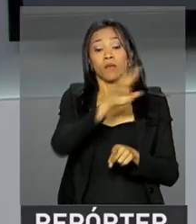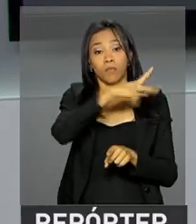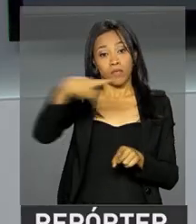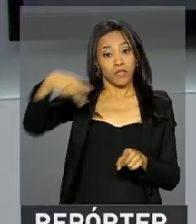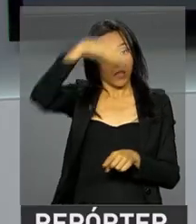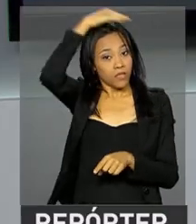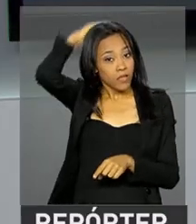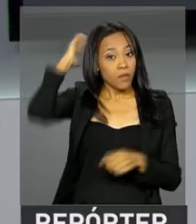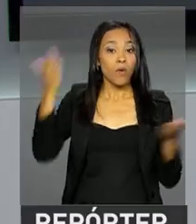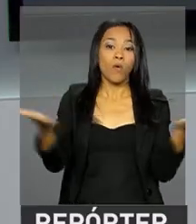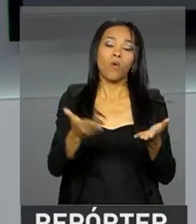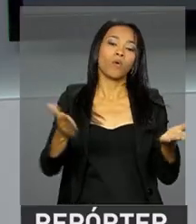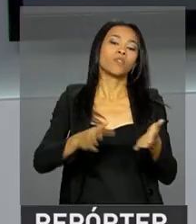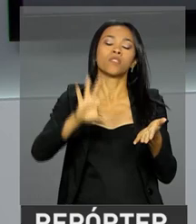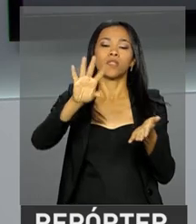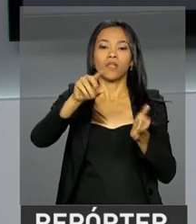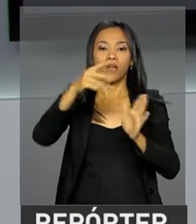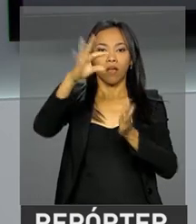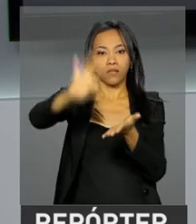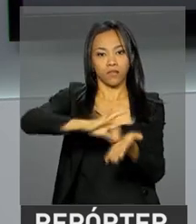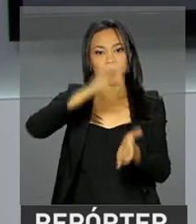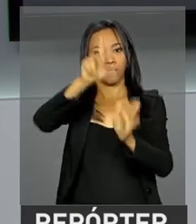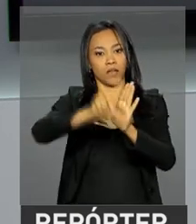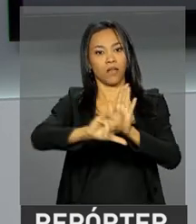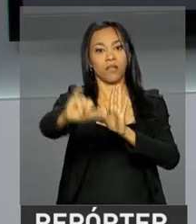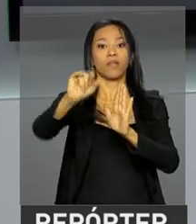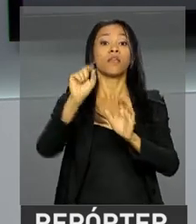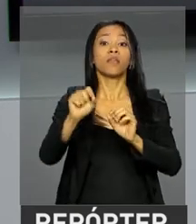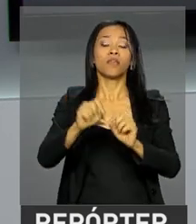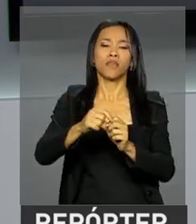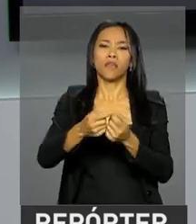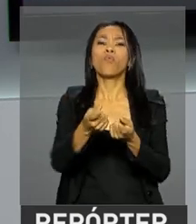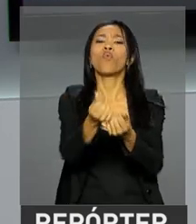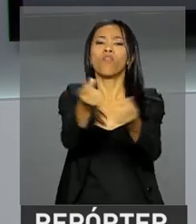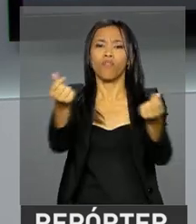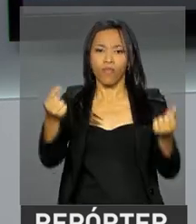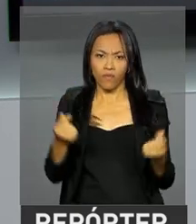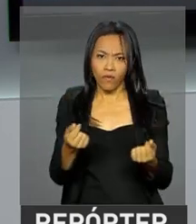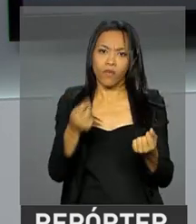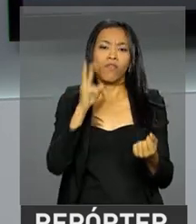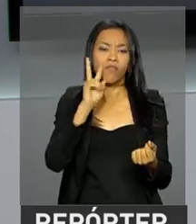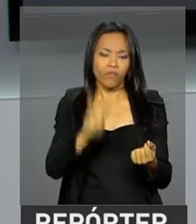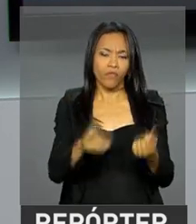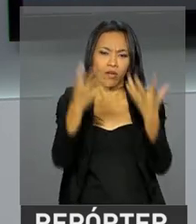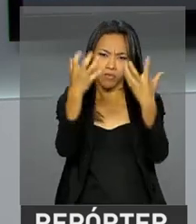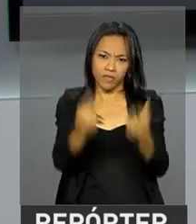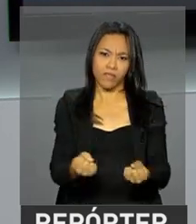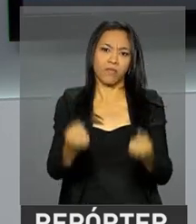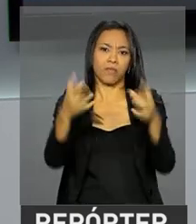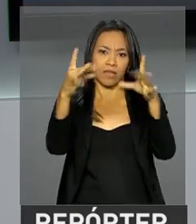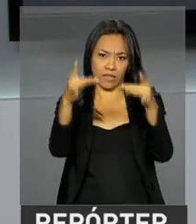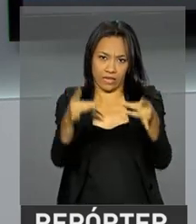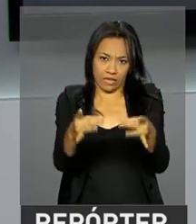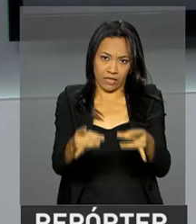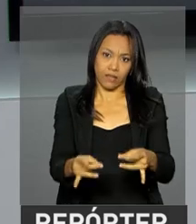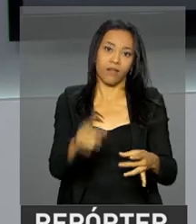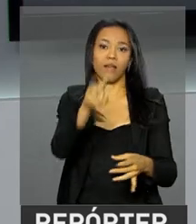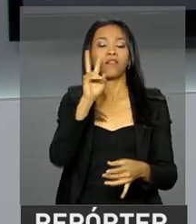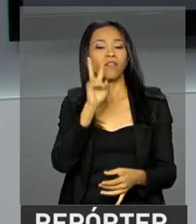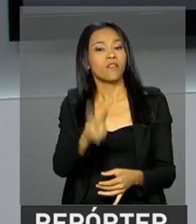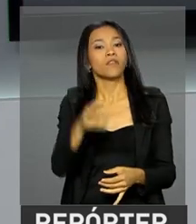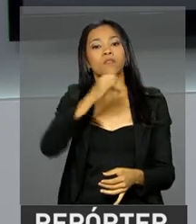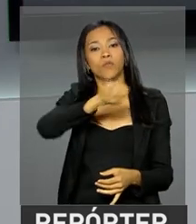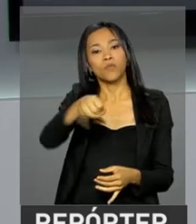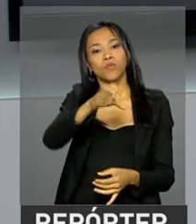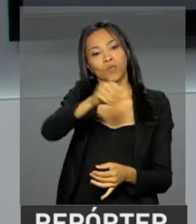hoje a lei que regulamenta a diferenciação de preços Vamos então ao Palácio do Planalto saber os detalhes ao vivo com o repórter João Pedro